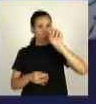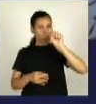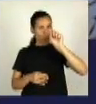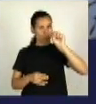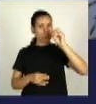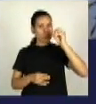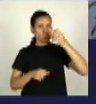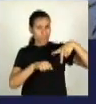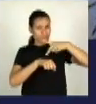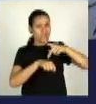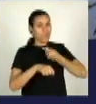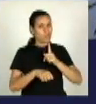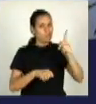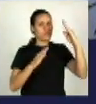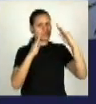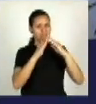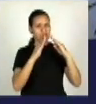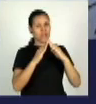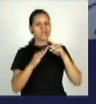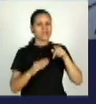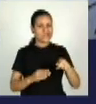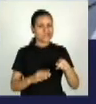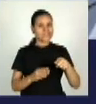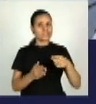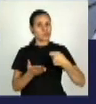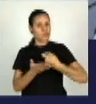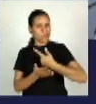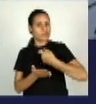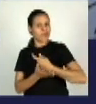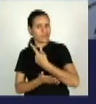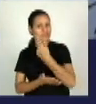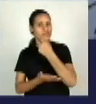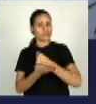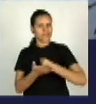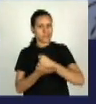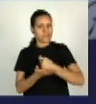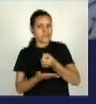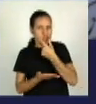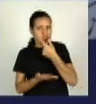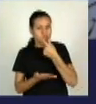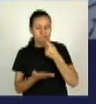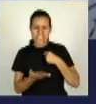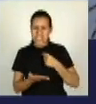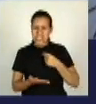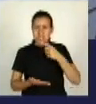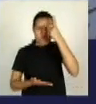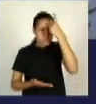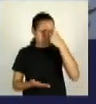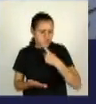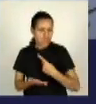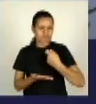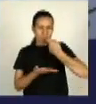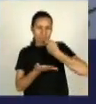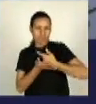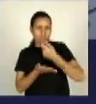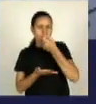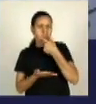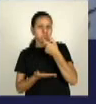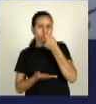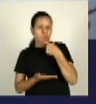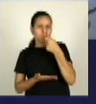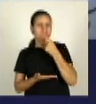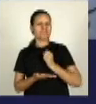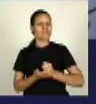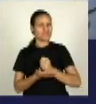russo, né, do século XIX também, ele teve problemas do outro lado, como consumidor de medicamentos, né?